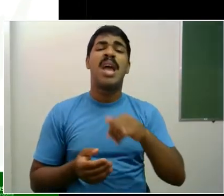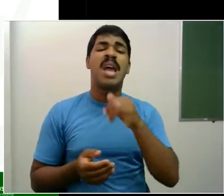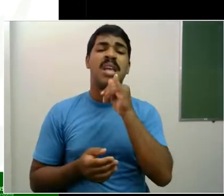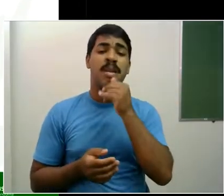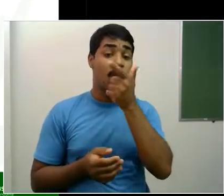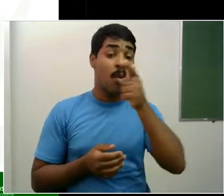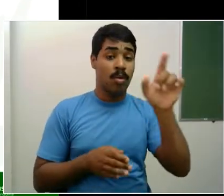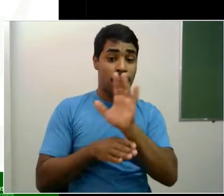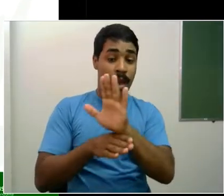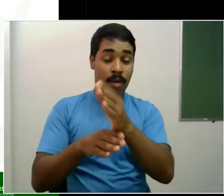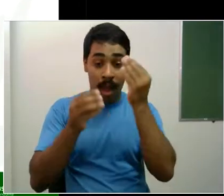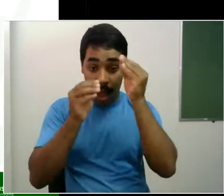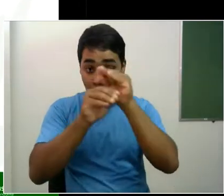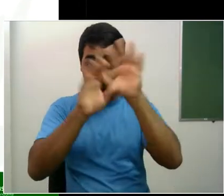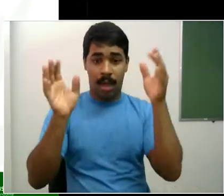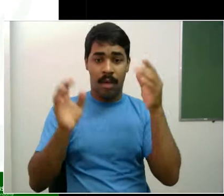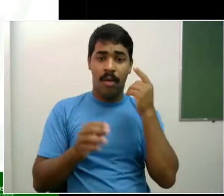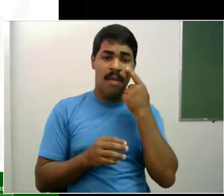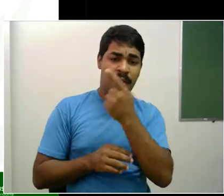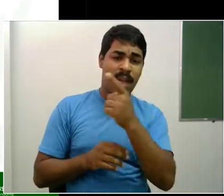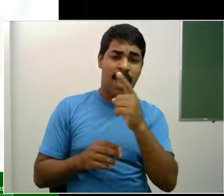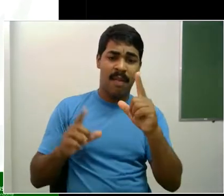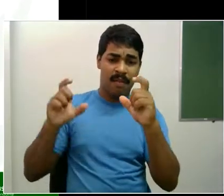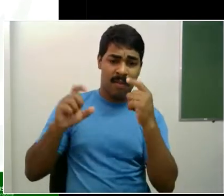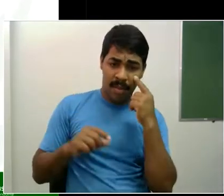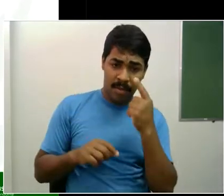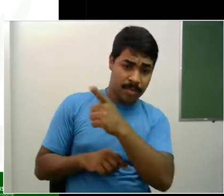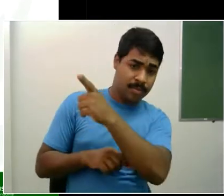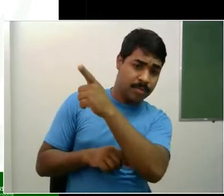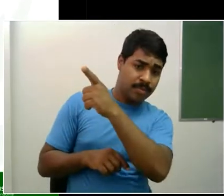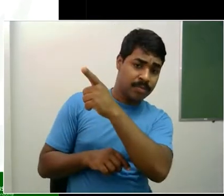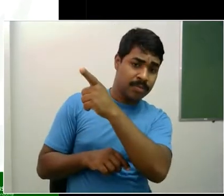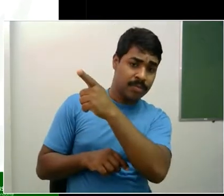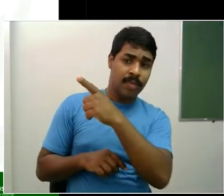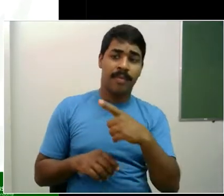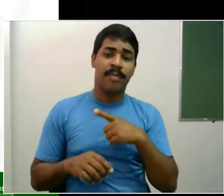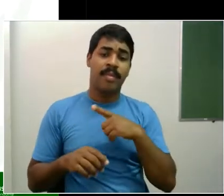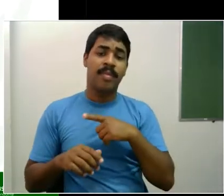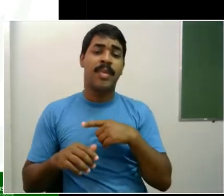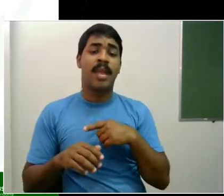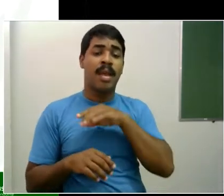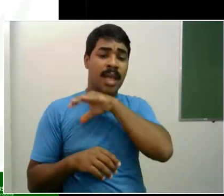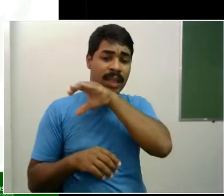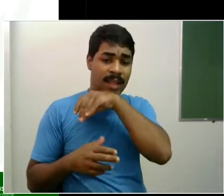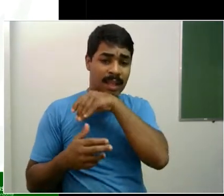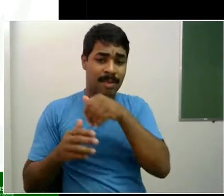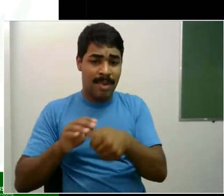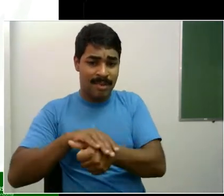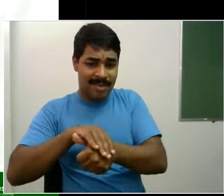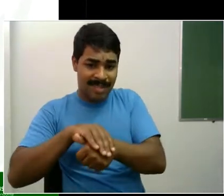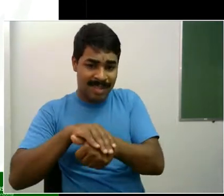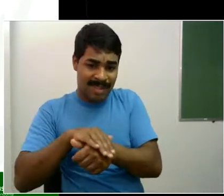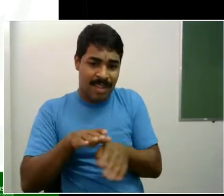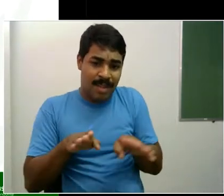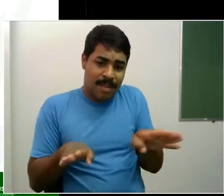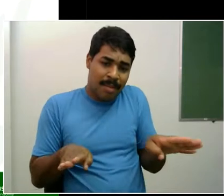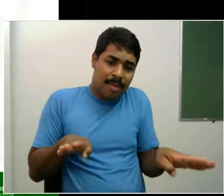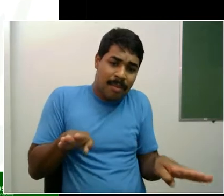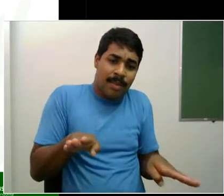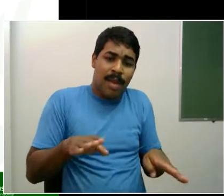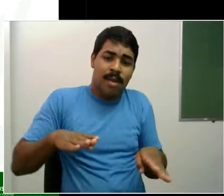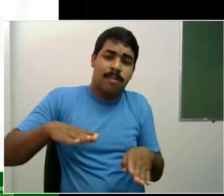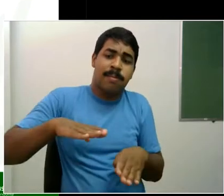que nós temos aqui uma figura, né, de um animal que está percorrendo aqui um trecho